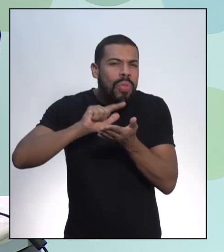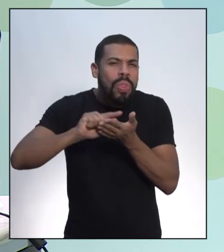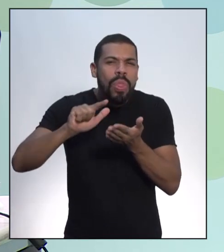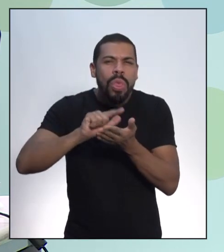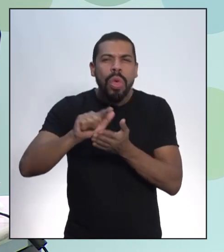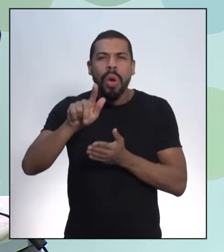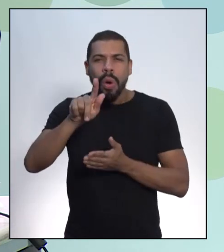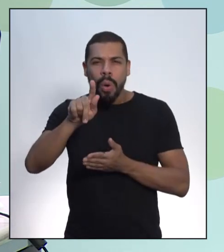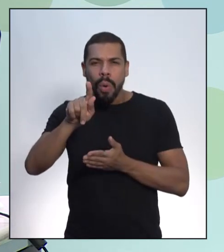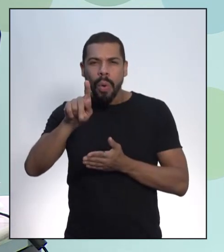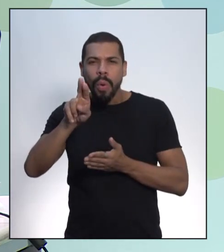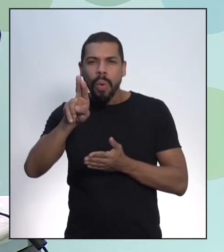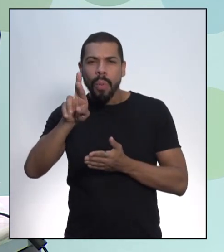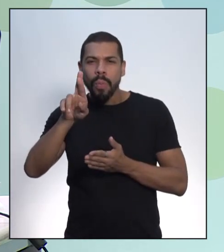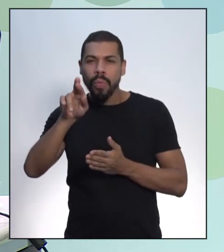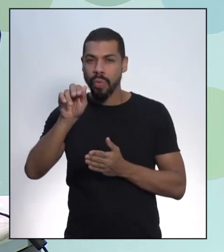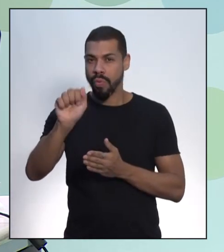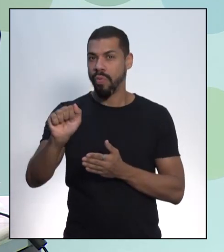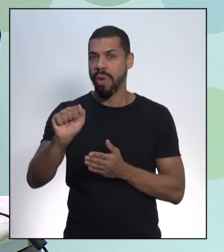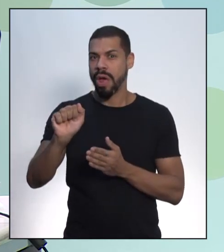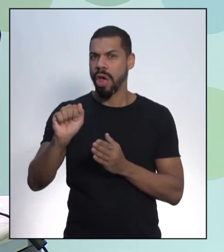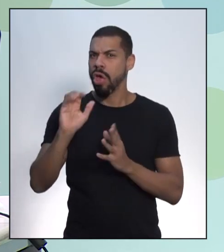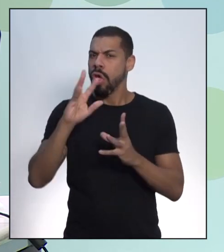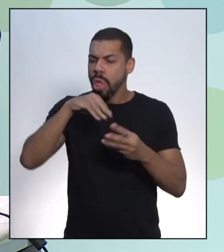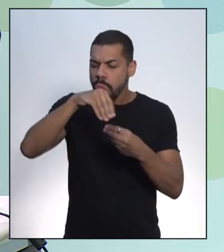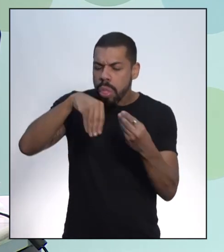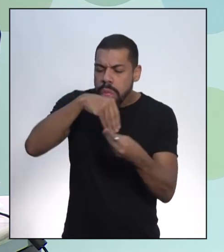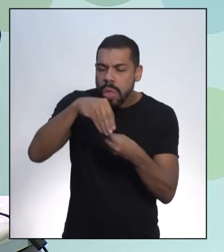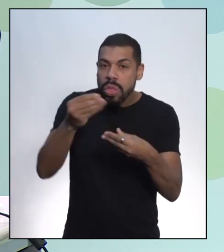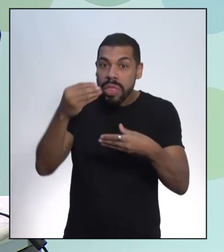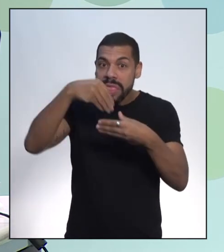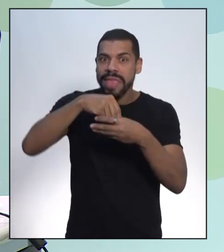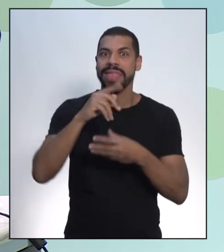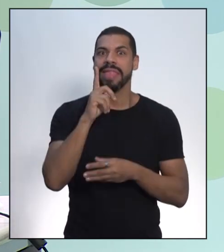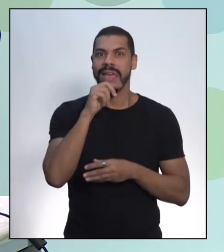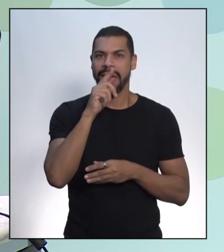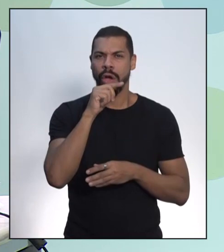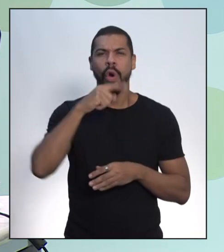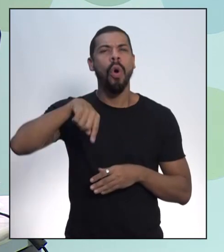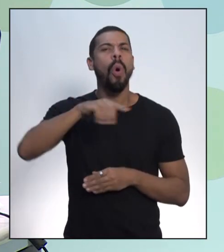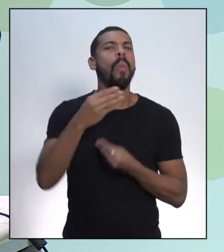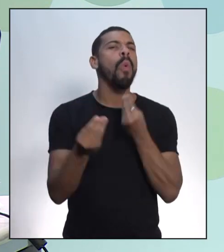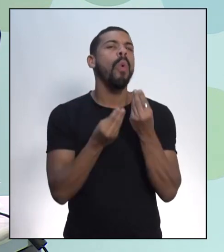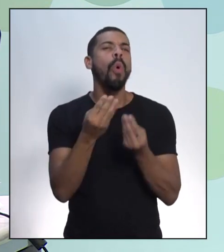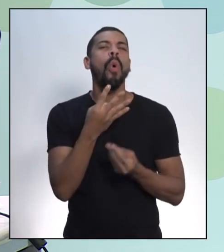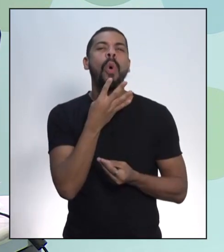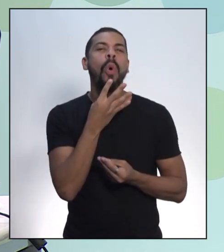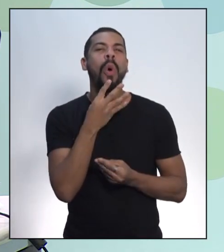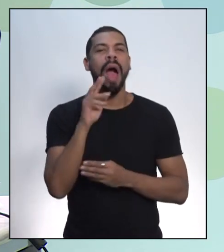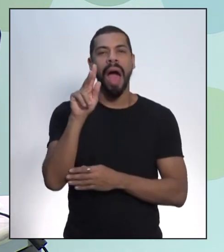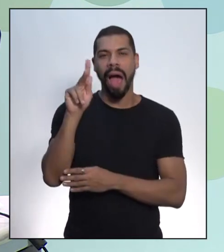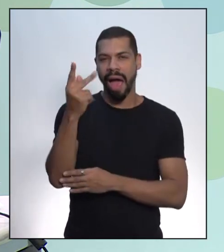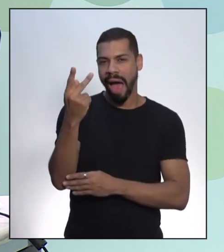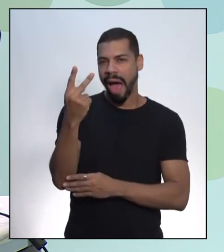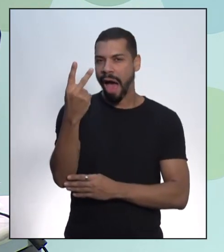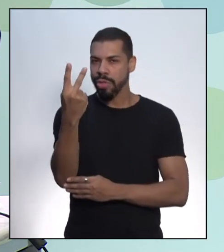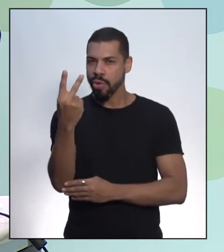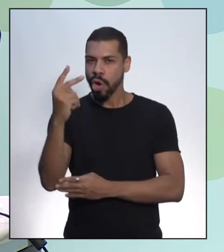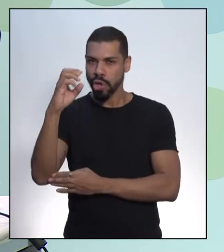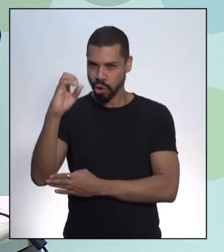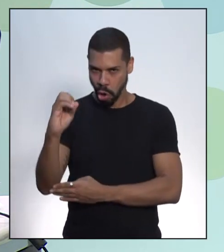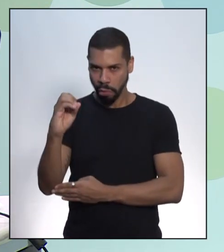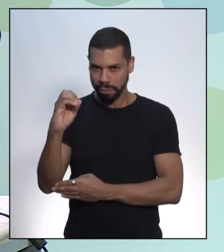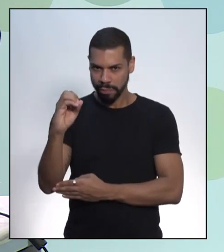os elementos químicos que compõem a água. A água nós conhecemos como H2O. Então, a água pura é aquela